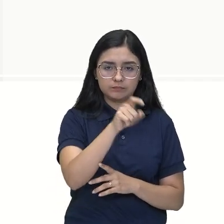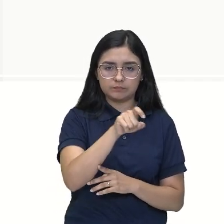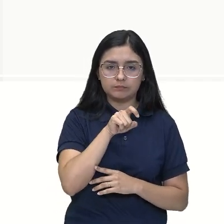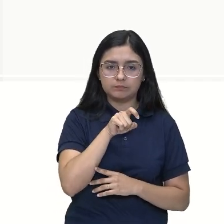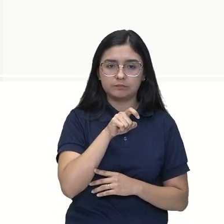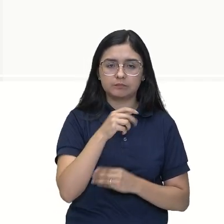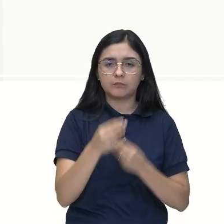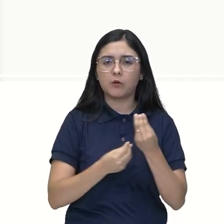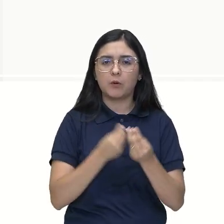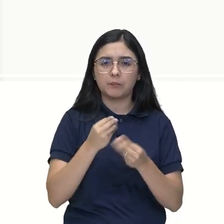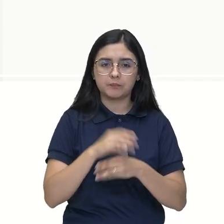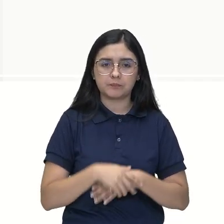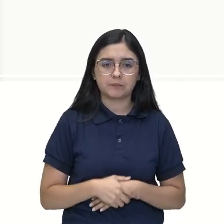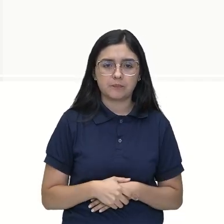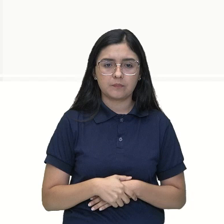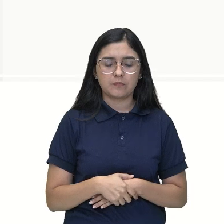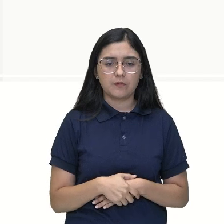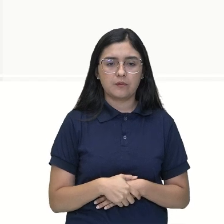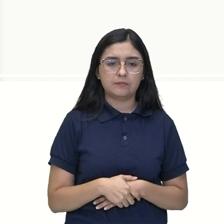vou fazer? Vou usar